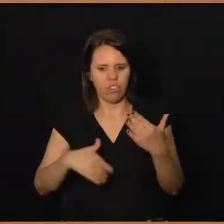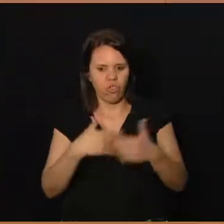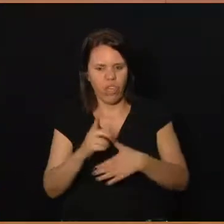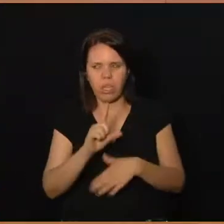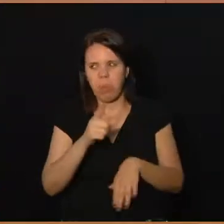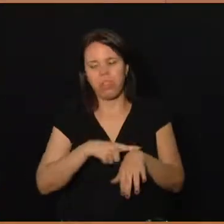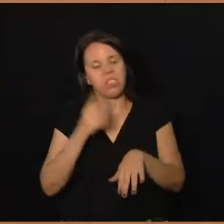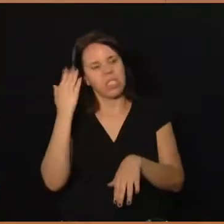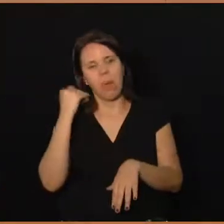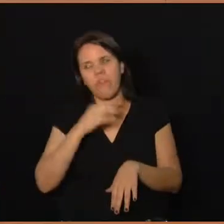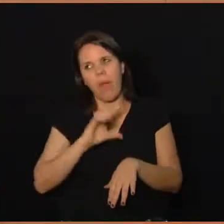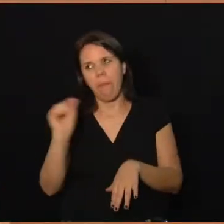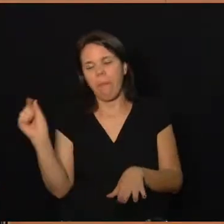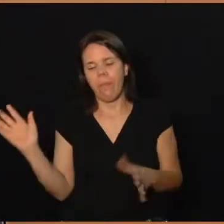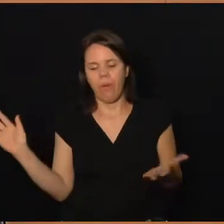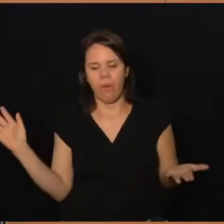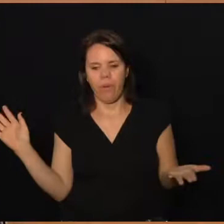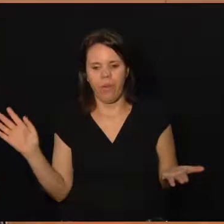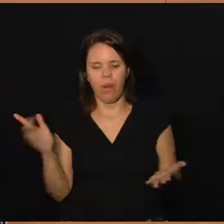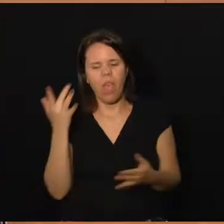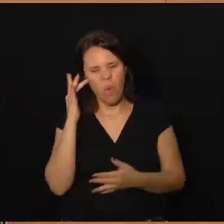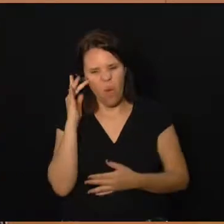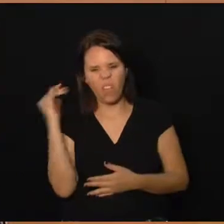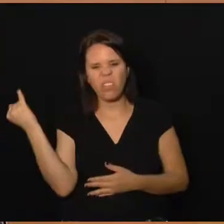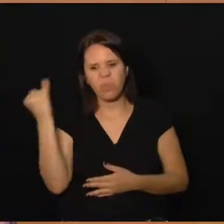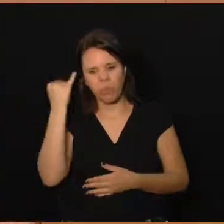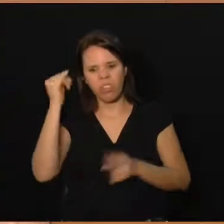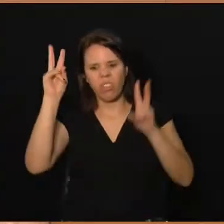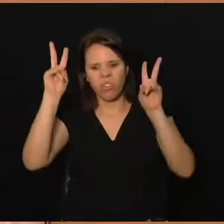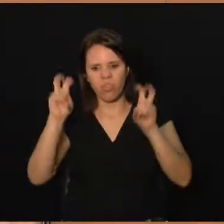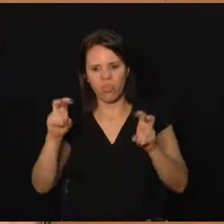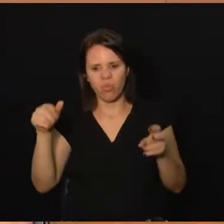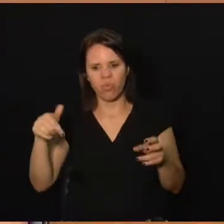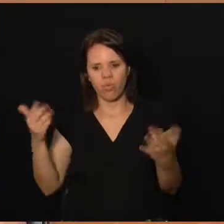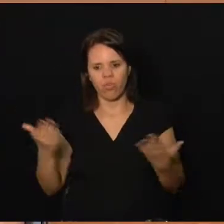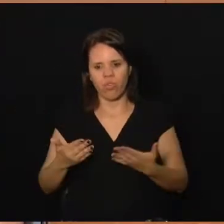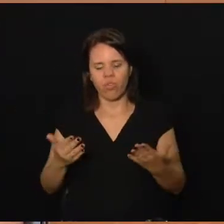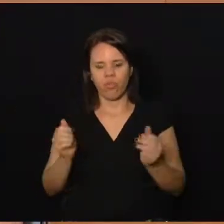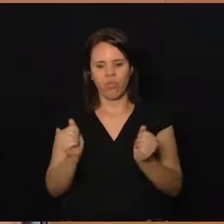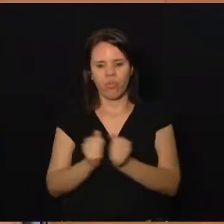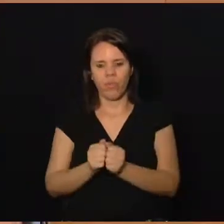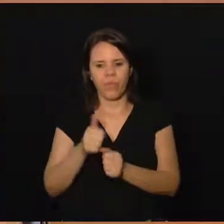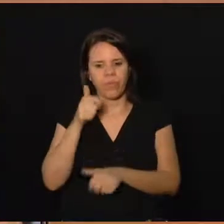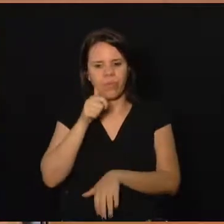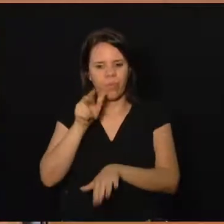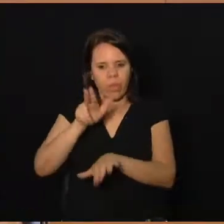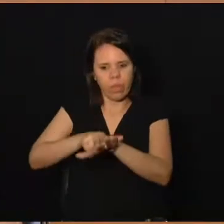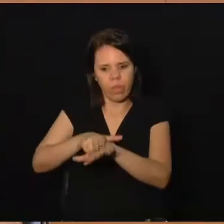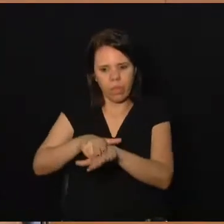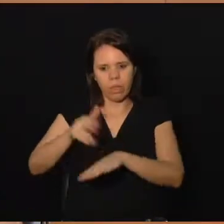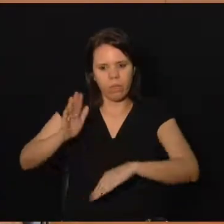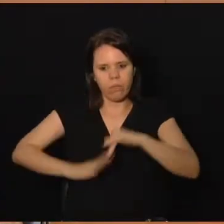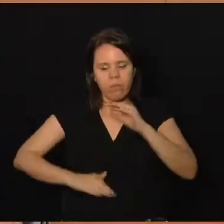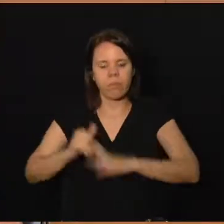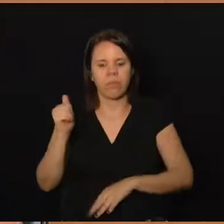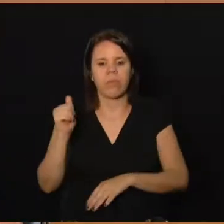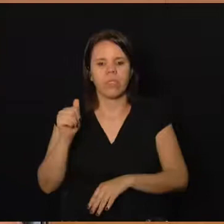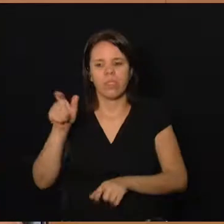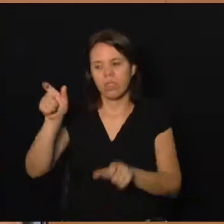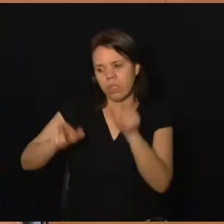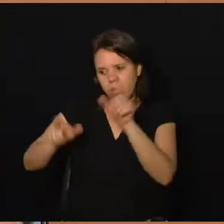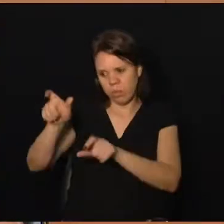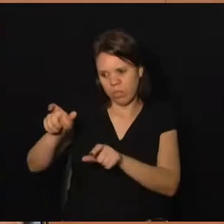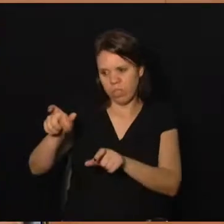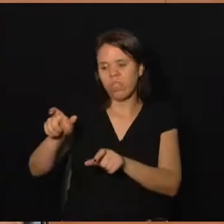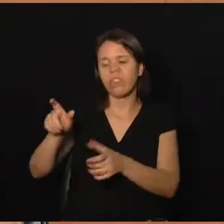sair. Então, eu acho que é muito importante o assunto hoje aqui com a Débora, porque ela vai poder falar dos codependentes, daqueles que